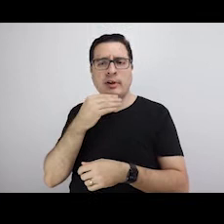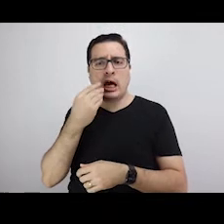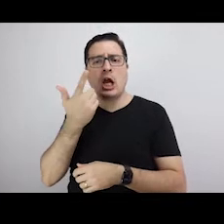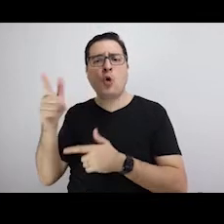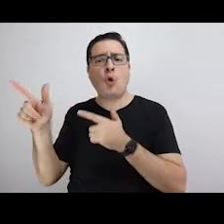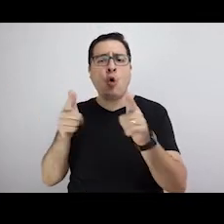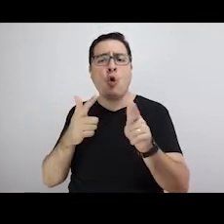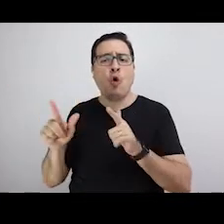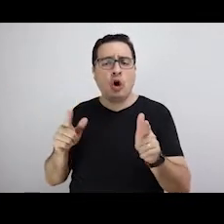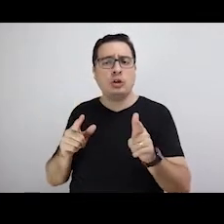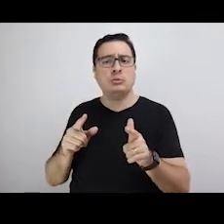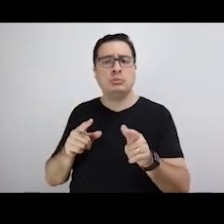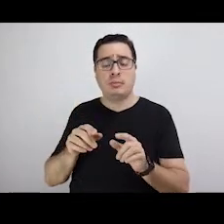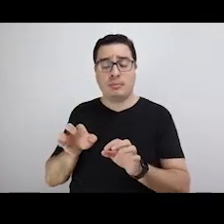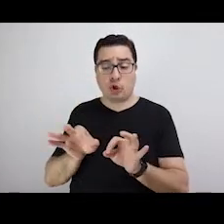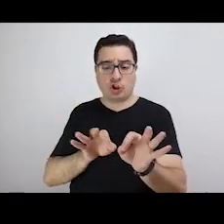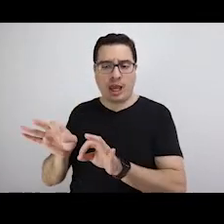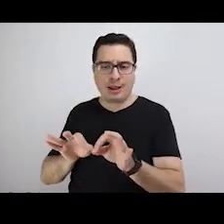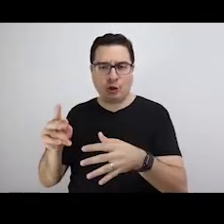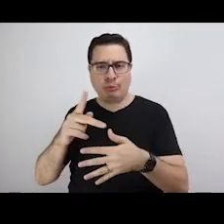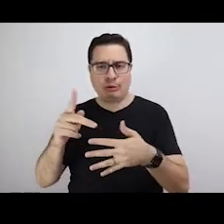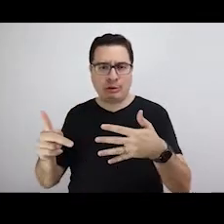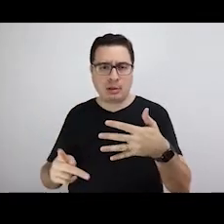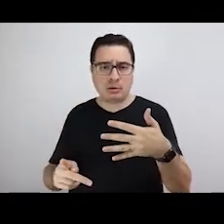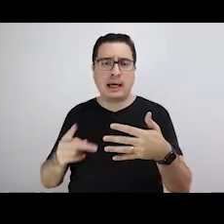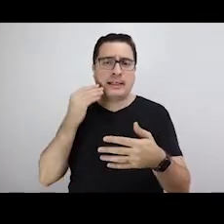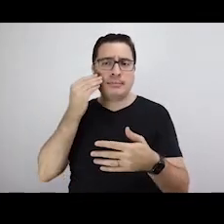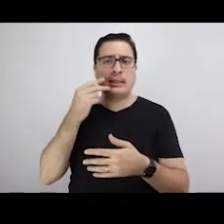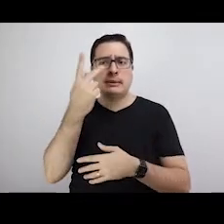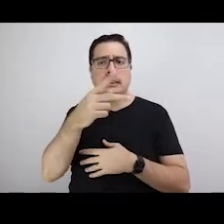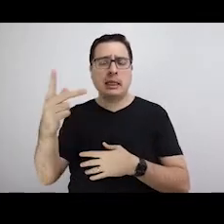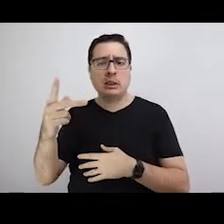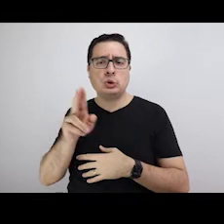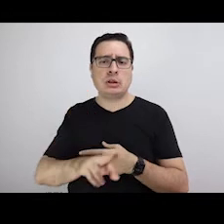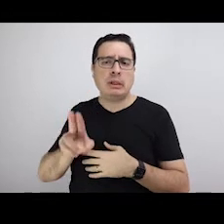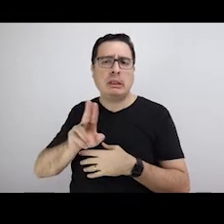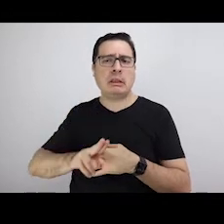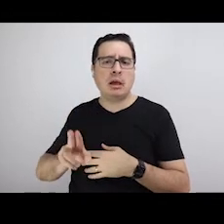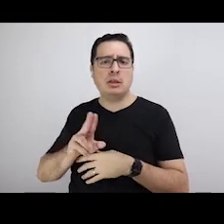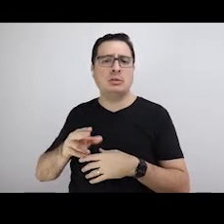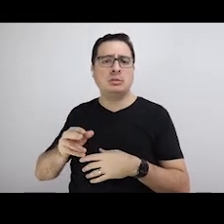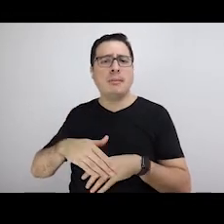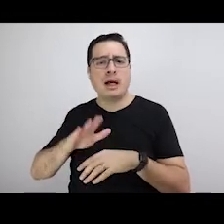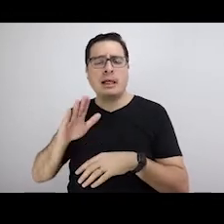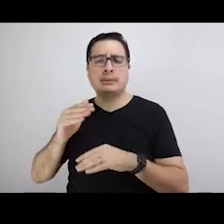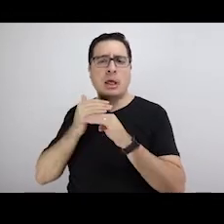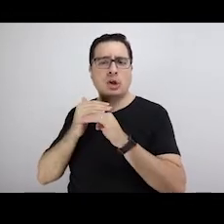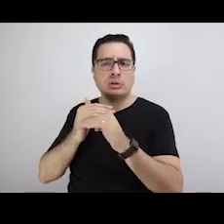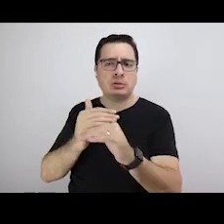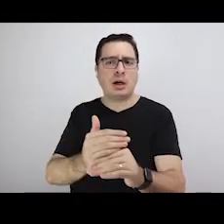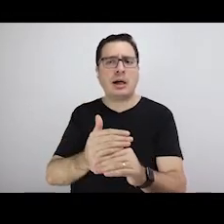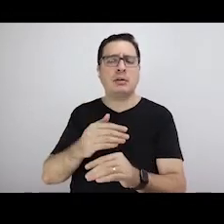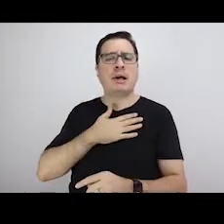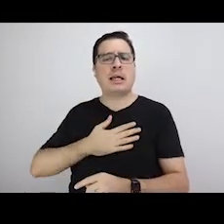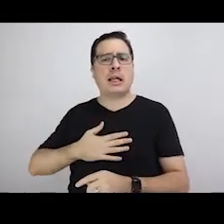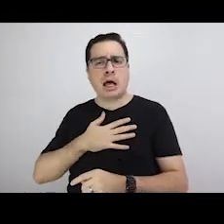projetos, baseando na experiência deles em busca de uma usabilidade mais padronizada, mais